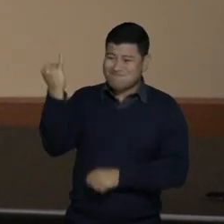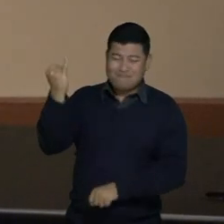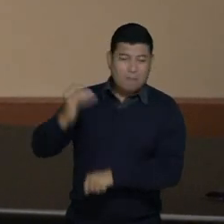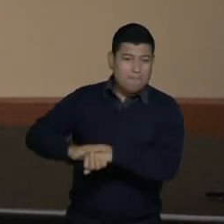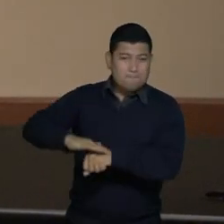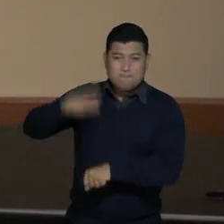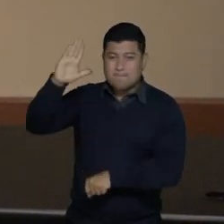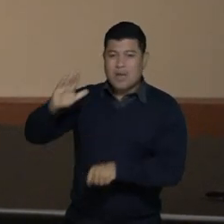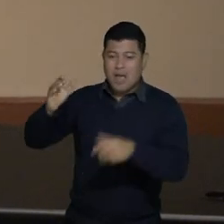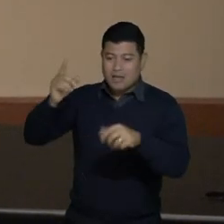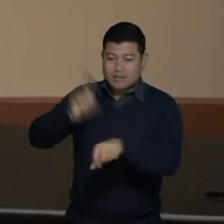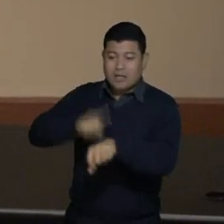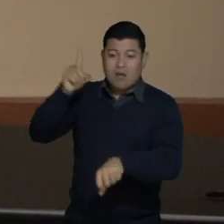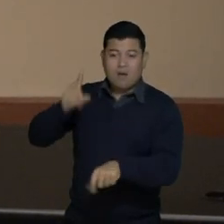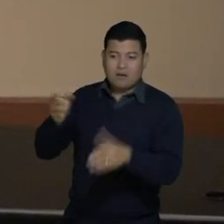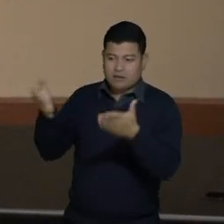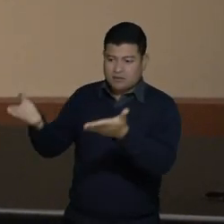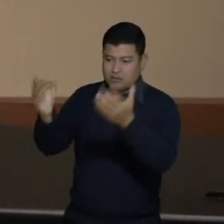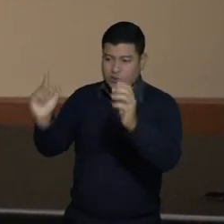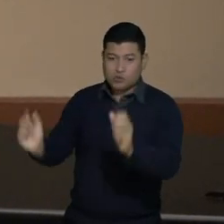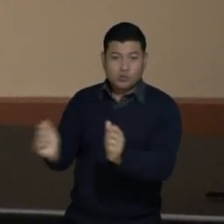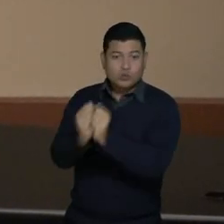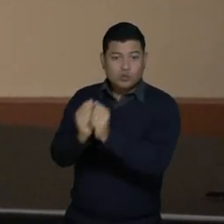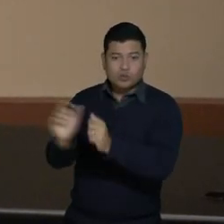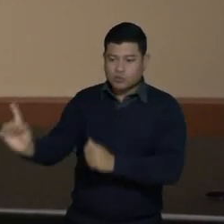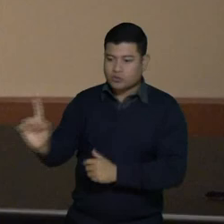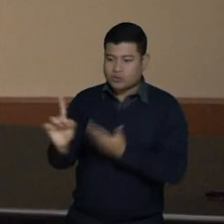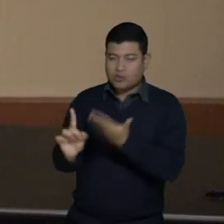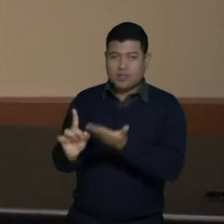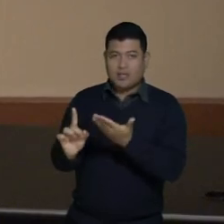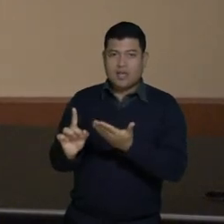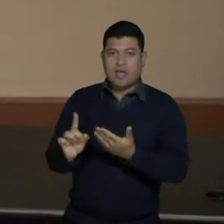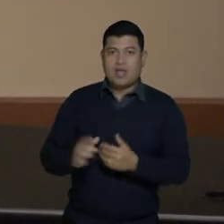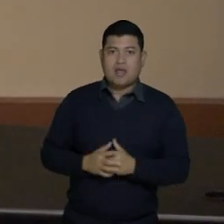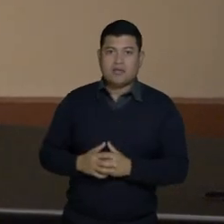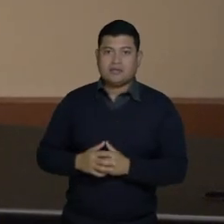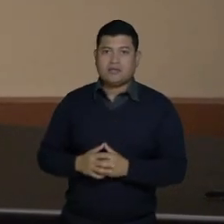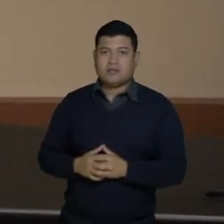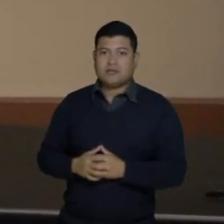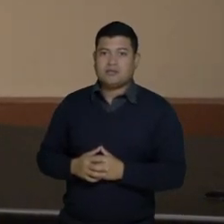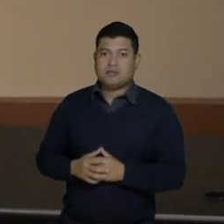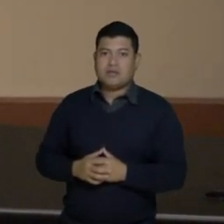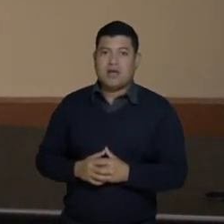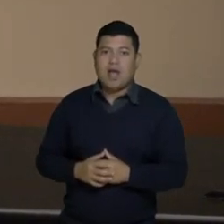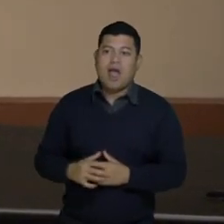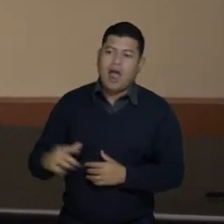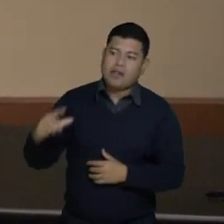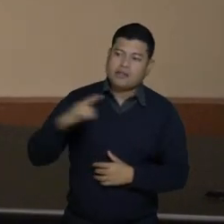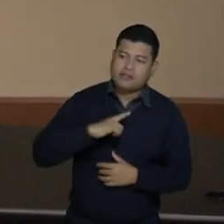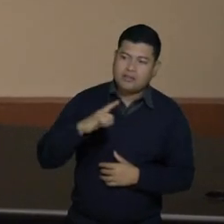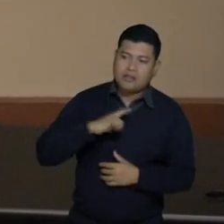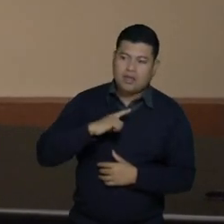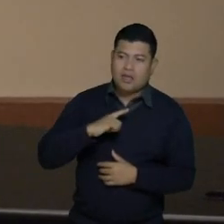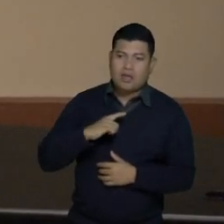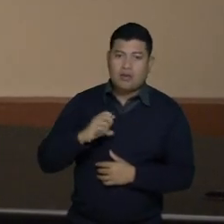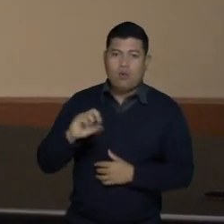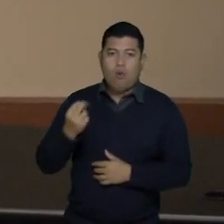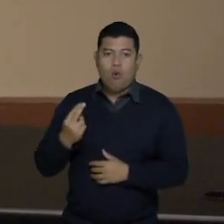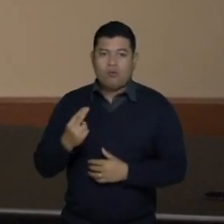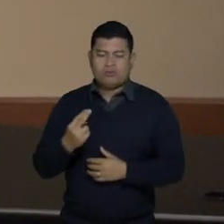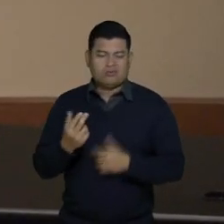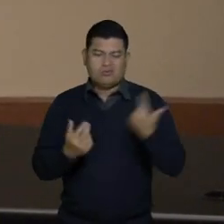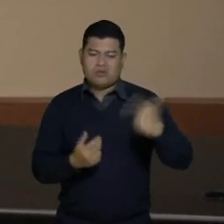naquele momento vocês já pensar ele não é com dislexia e ele não é sem